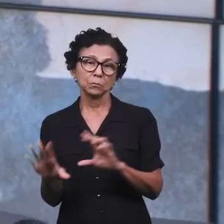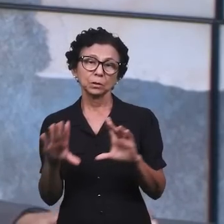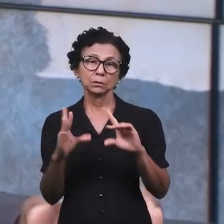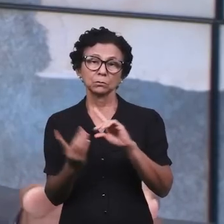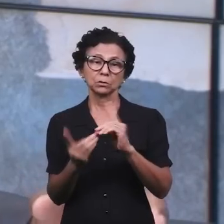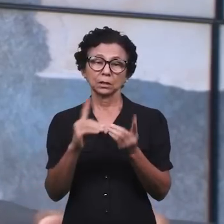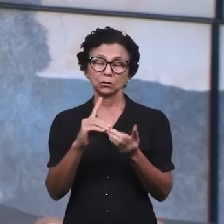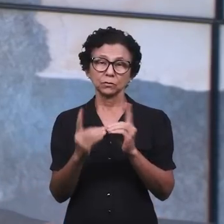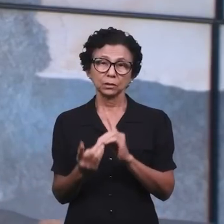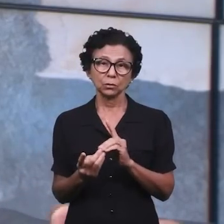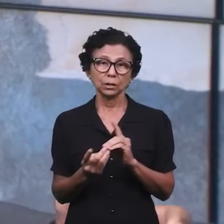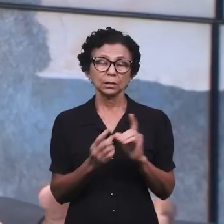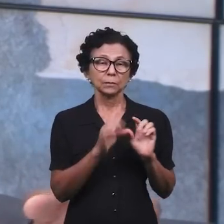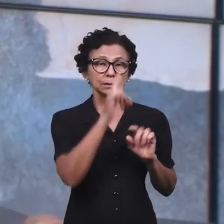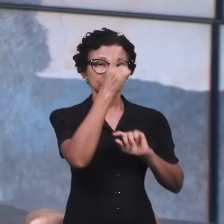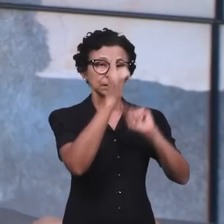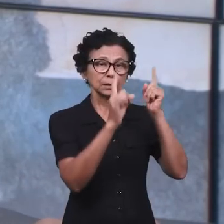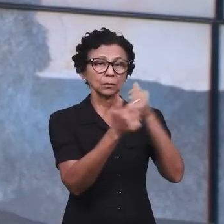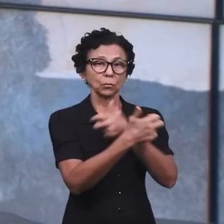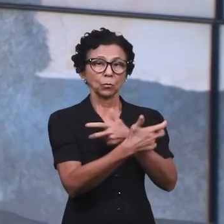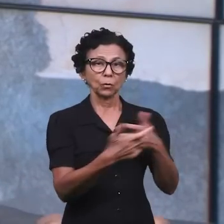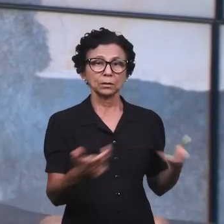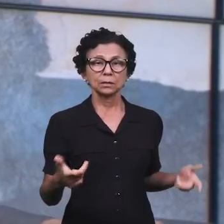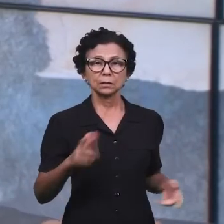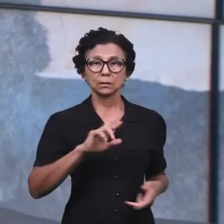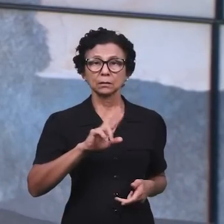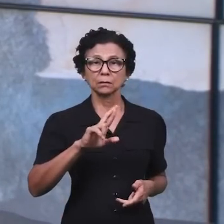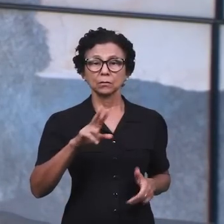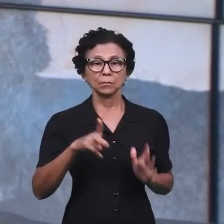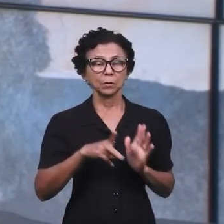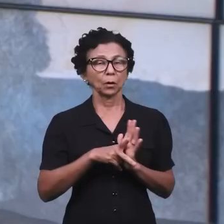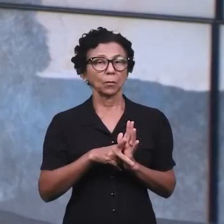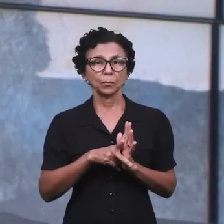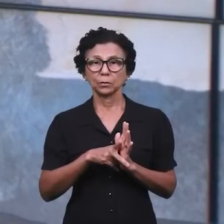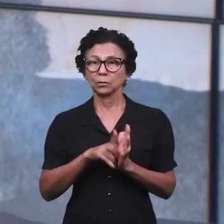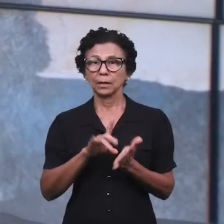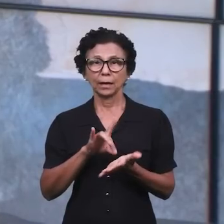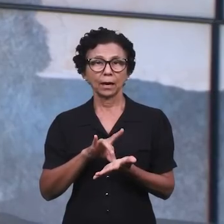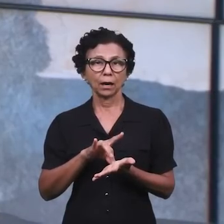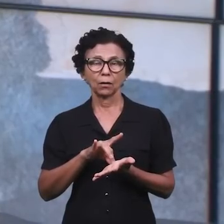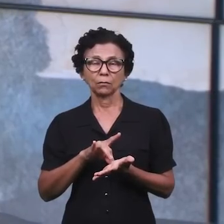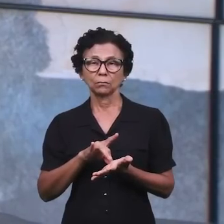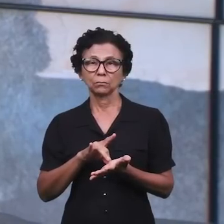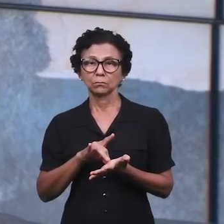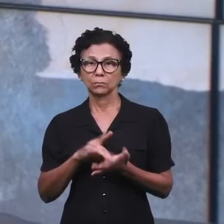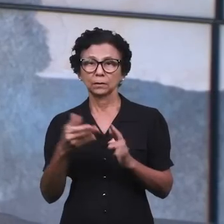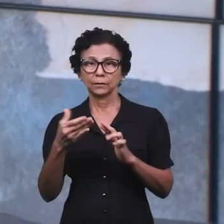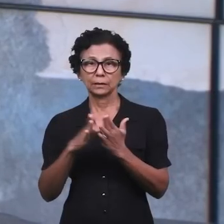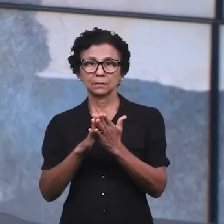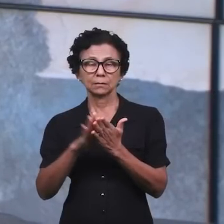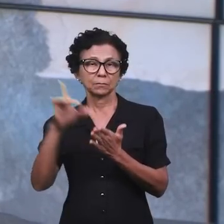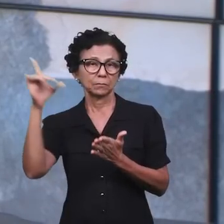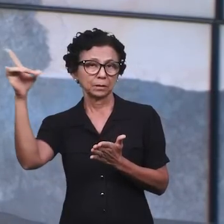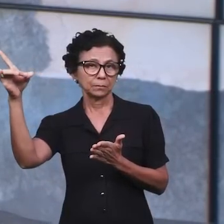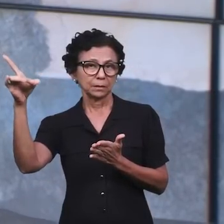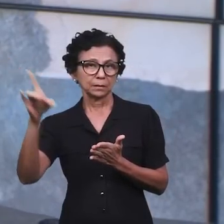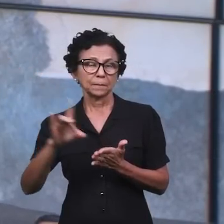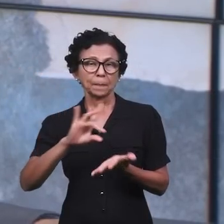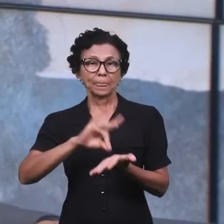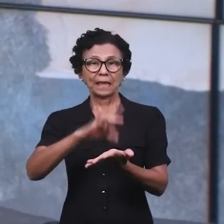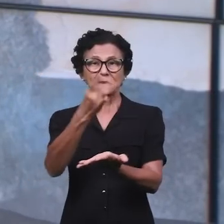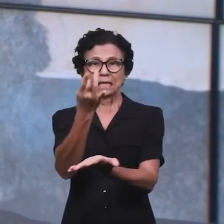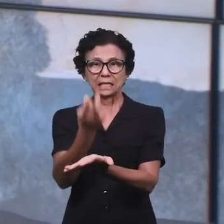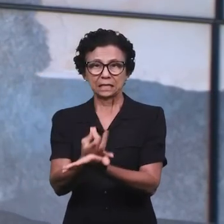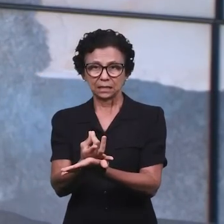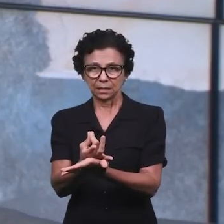na Bíblia. Mas aqui, voltando, a heresia ela é o desvio da verdade. É